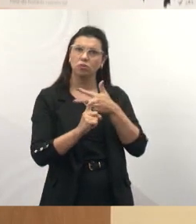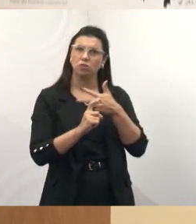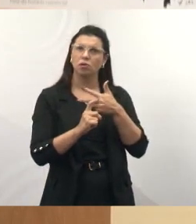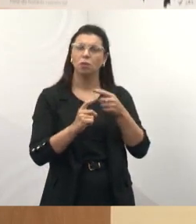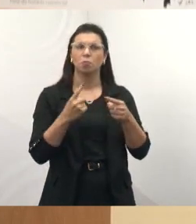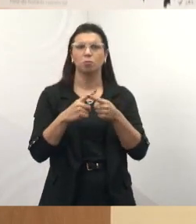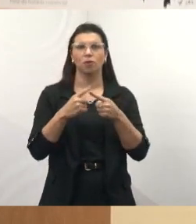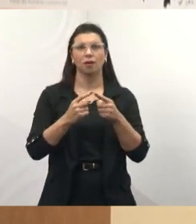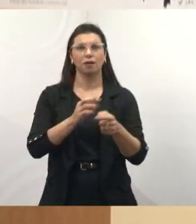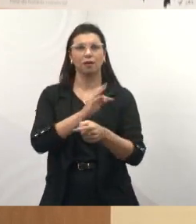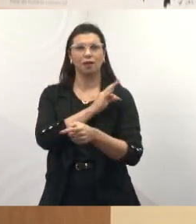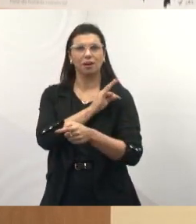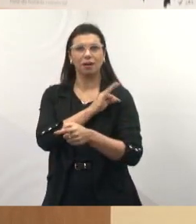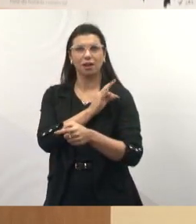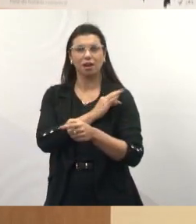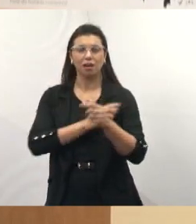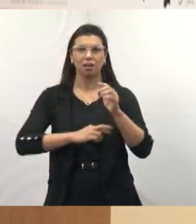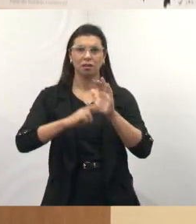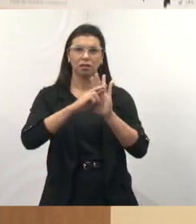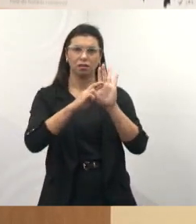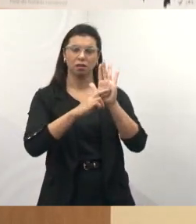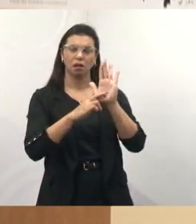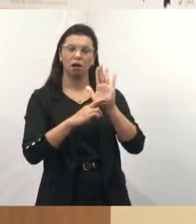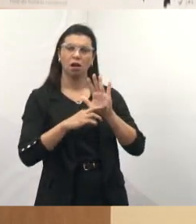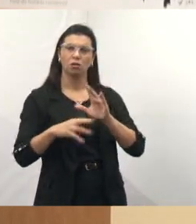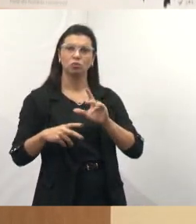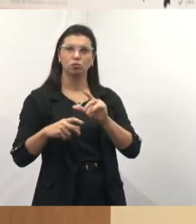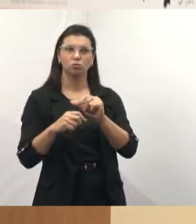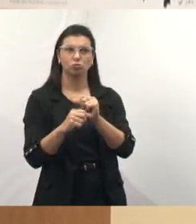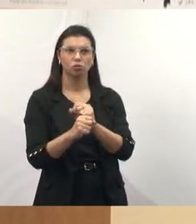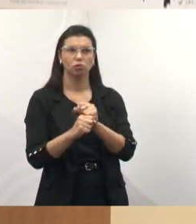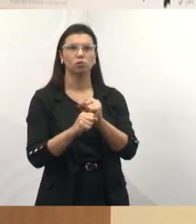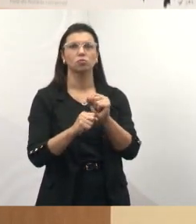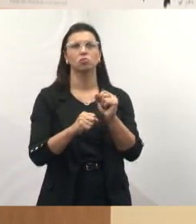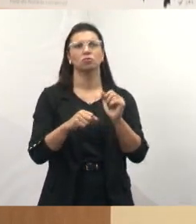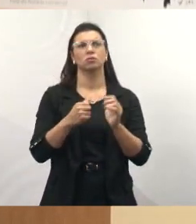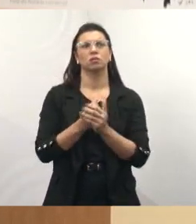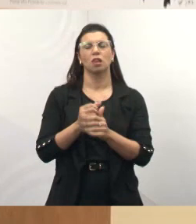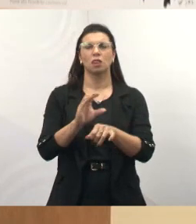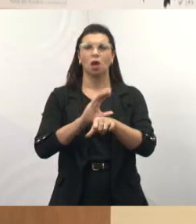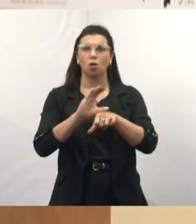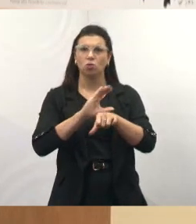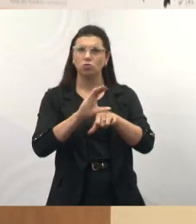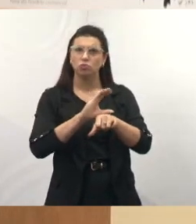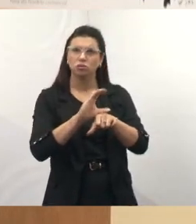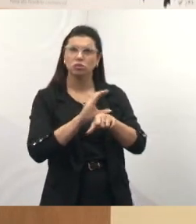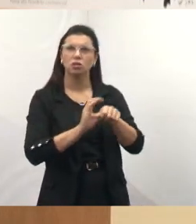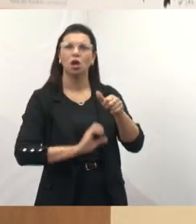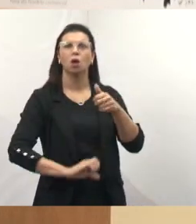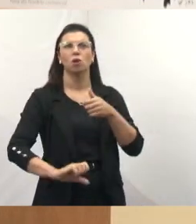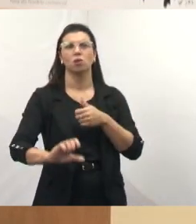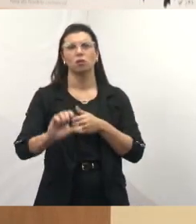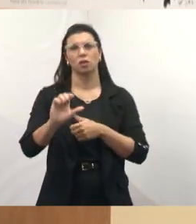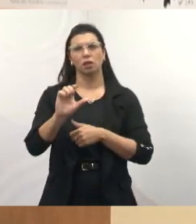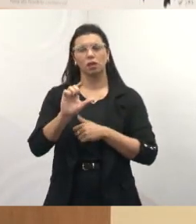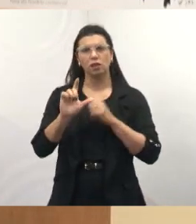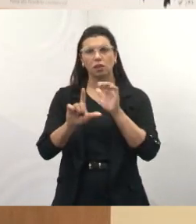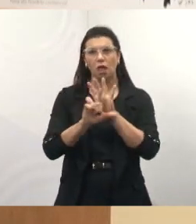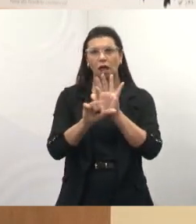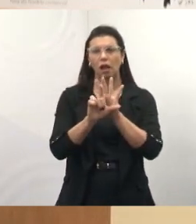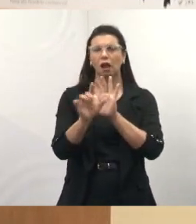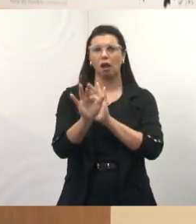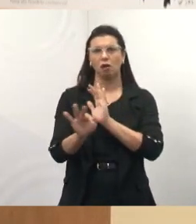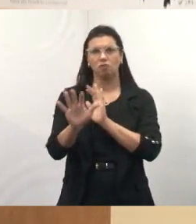análise técnica, a partir dos parâmetros fixados na Constituição, dos parâmetros fixados na legislação federal e dos